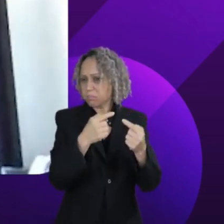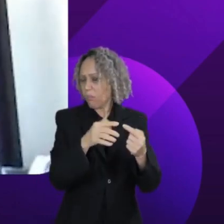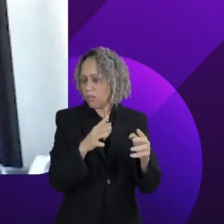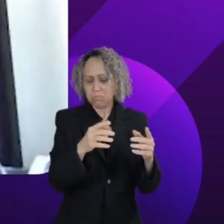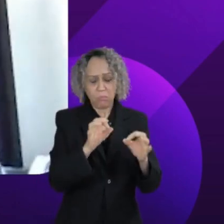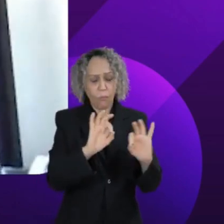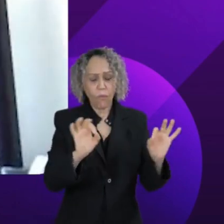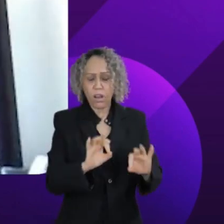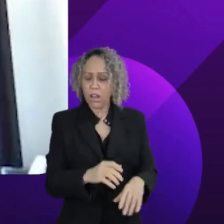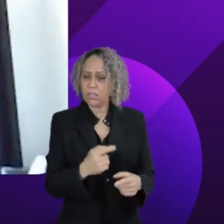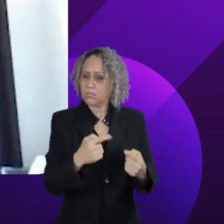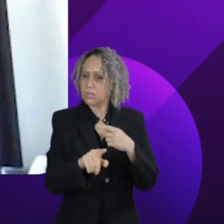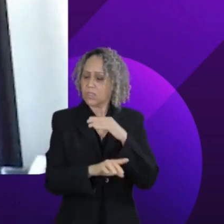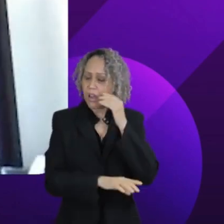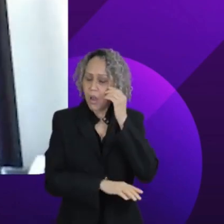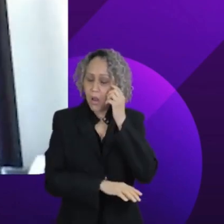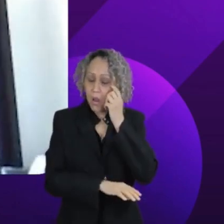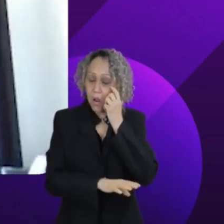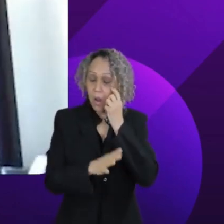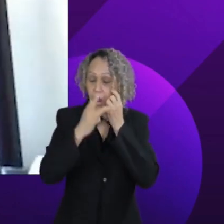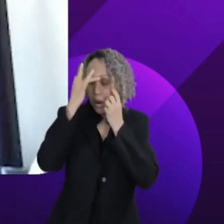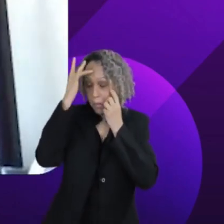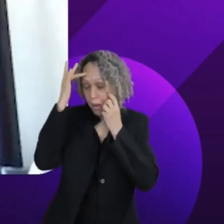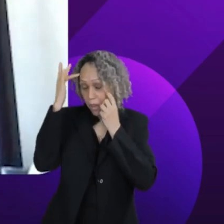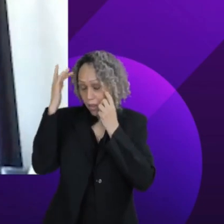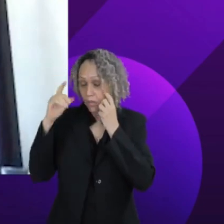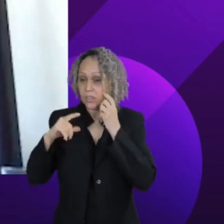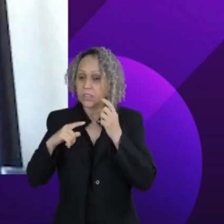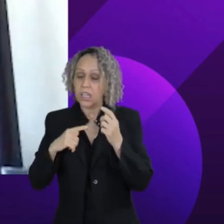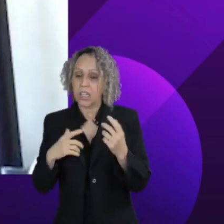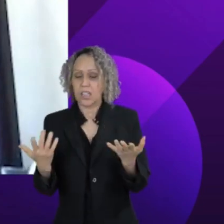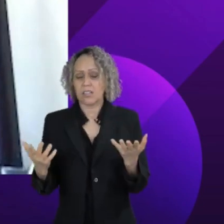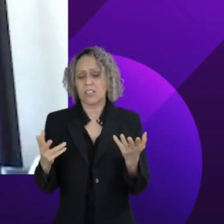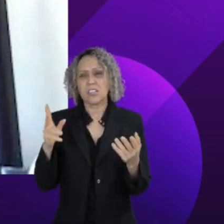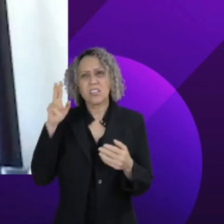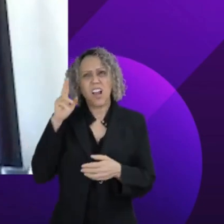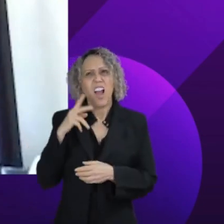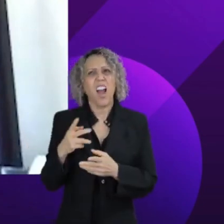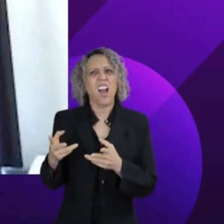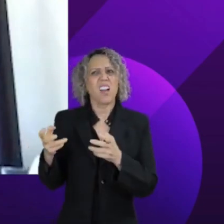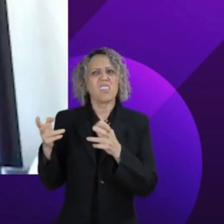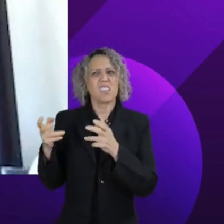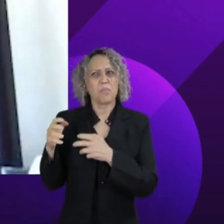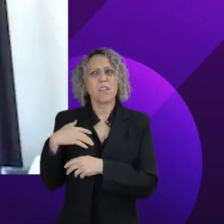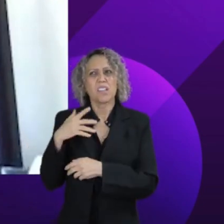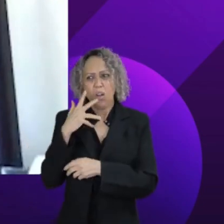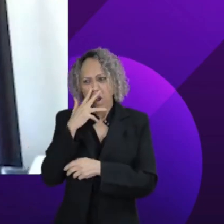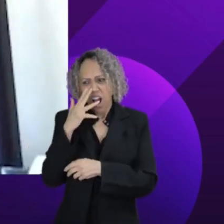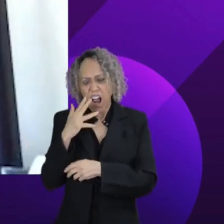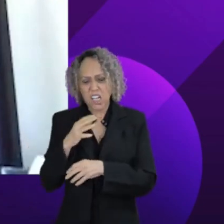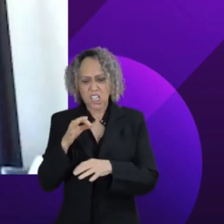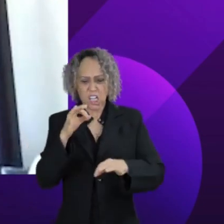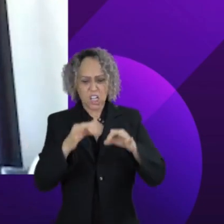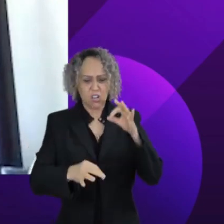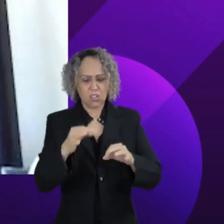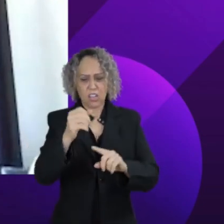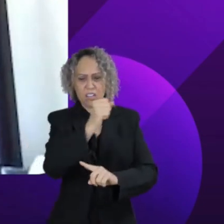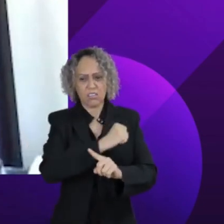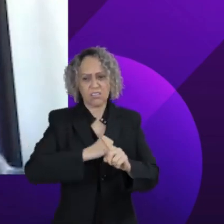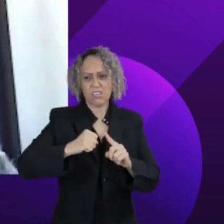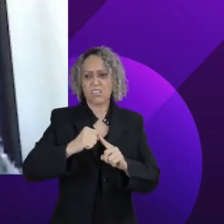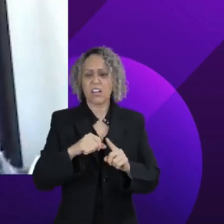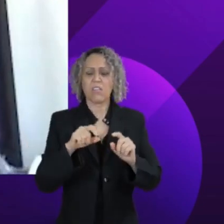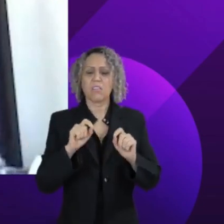as pessoas que se colocam na política e que têm essa visão de justiça social, é